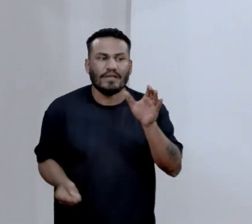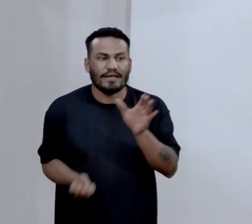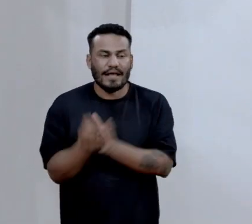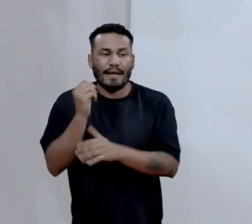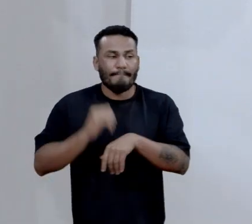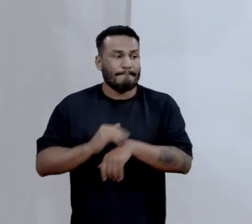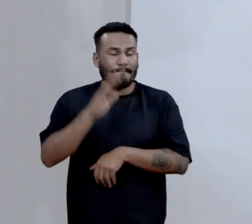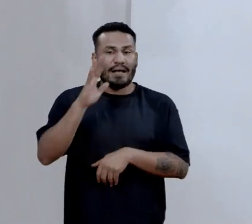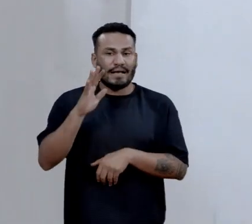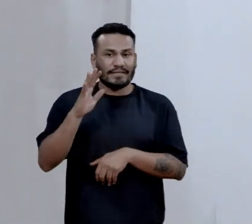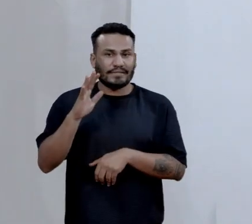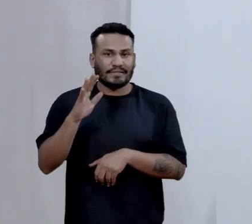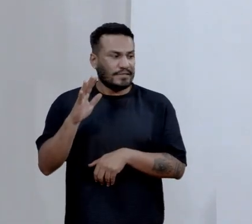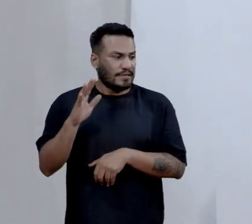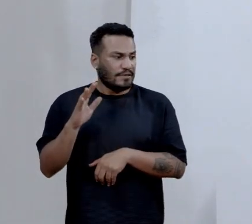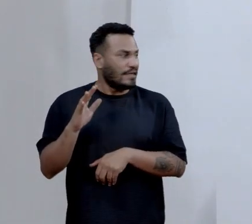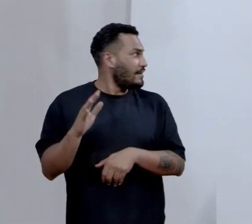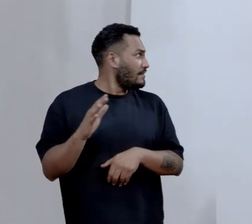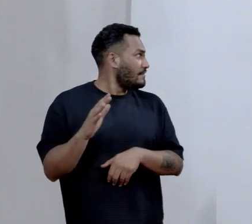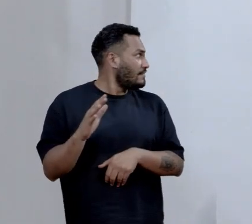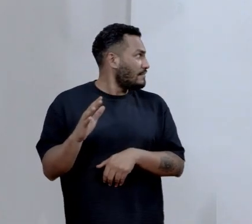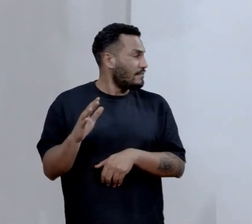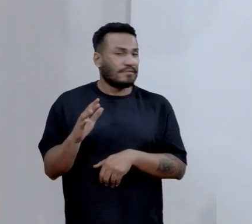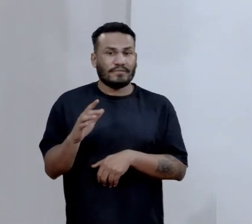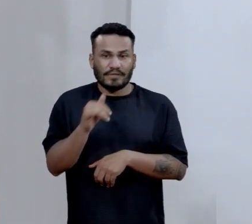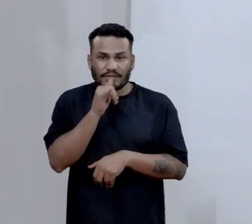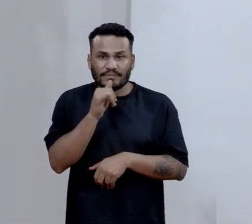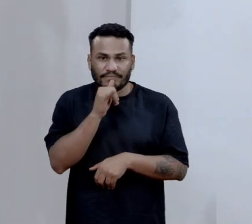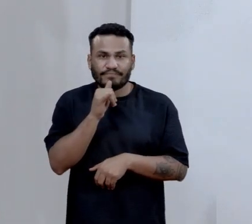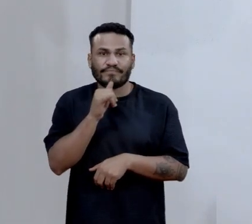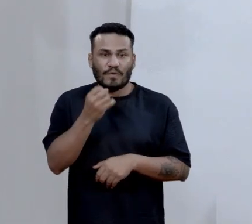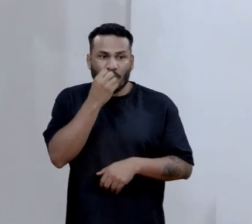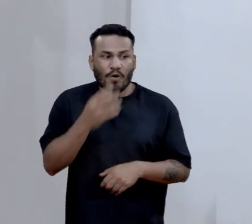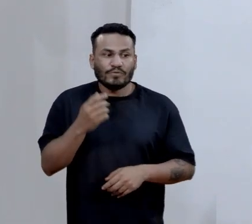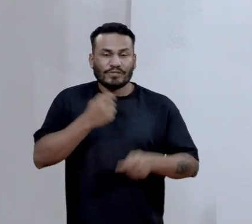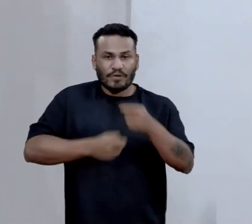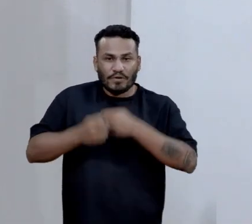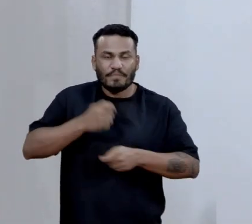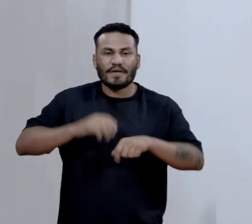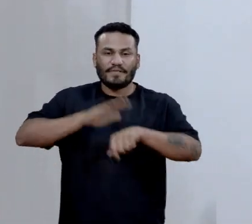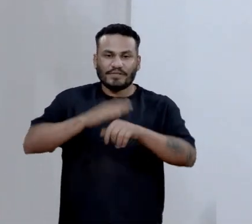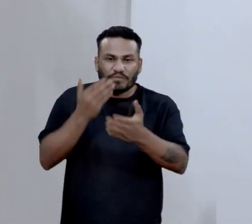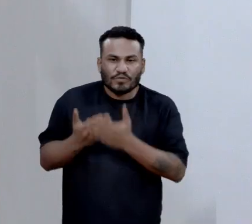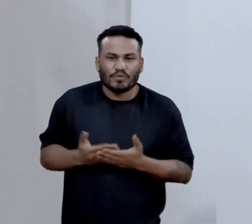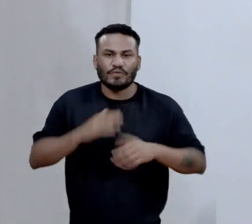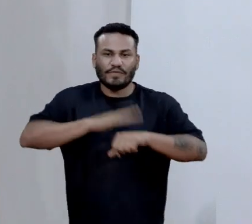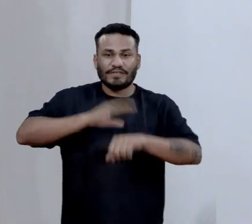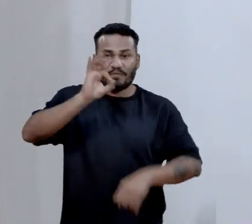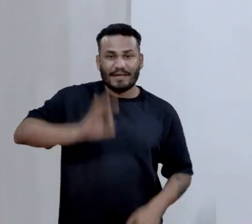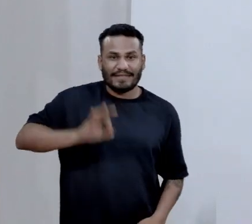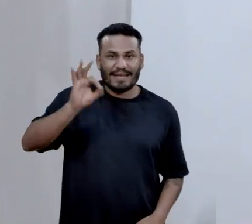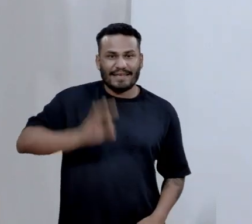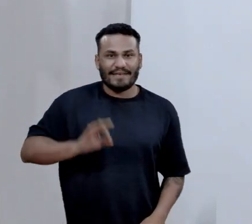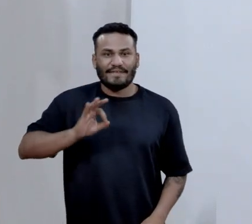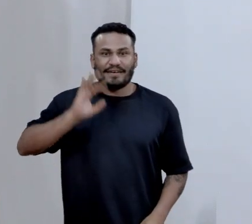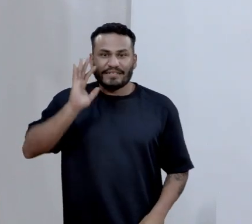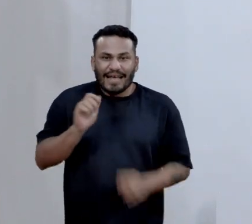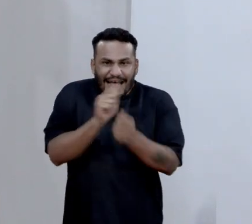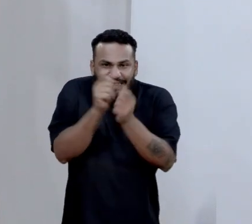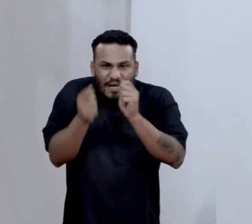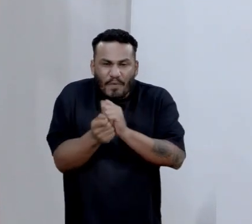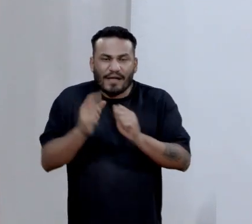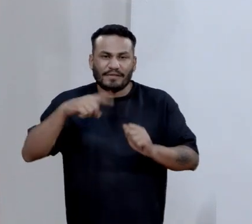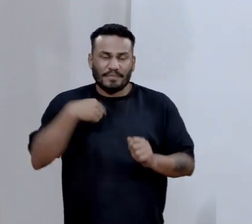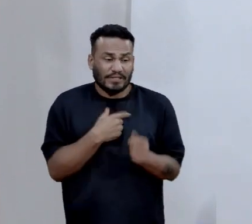mais receitas para o sistema, é claro que precisa ser refinado com os bons economistas, fazer um estudo para fazer uma tarifa que seja adequada, para que a